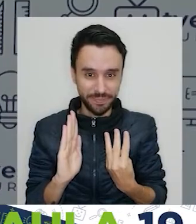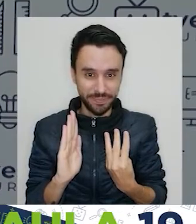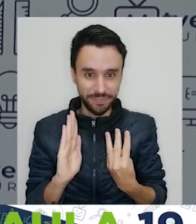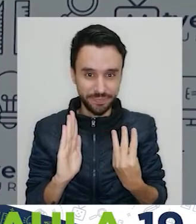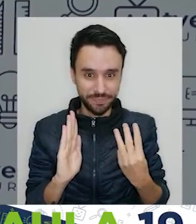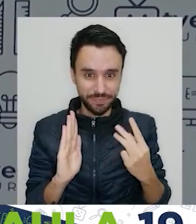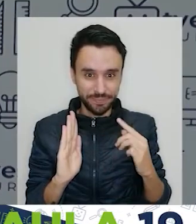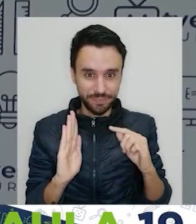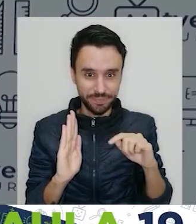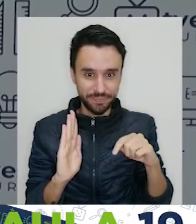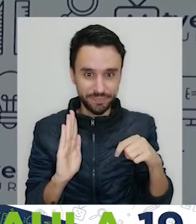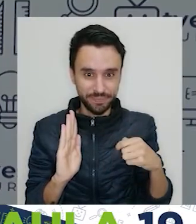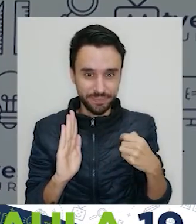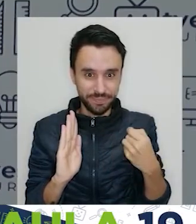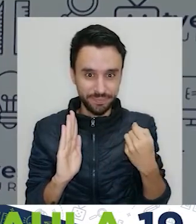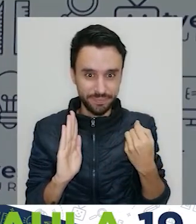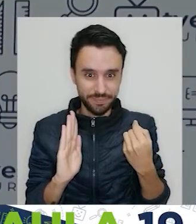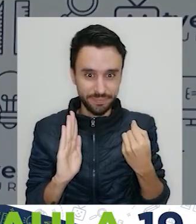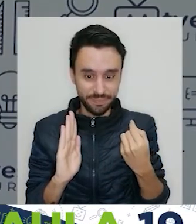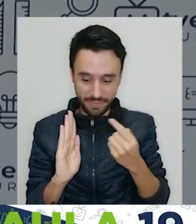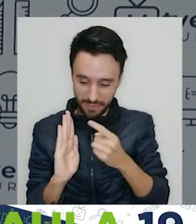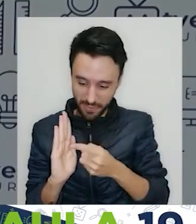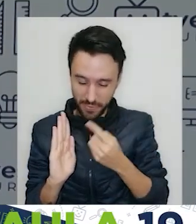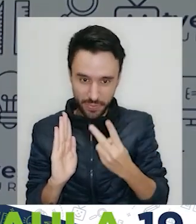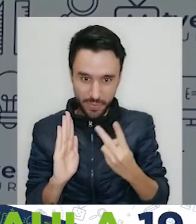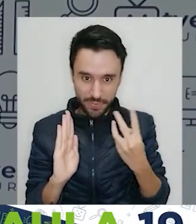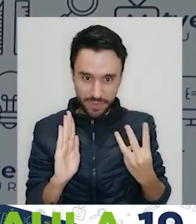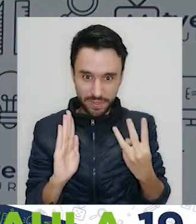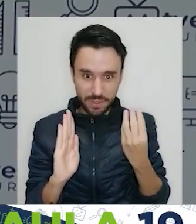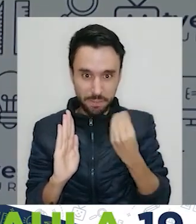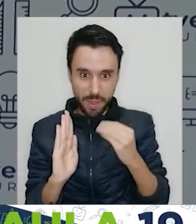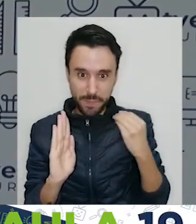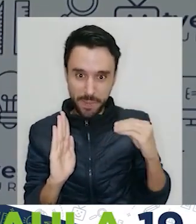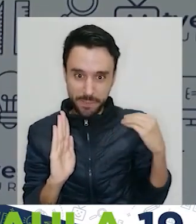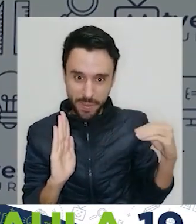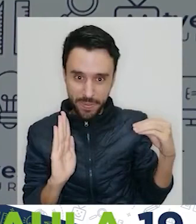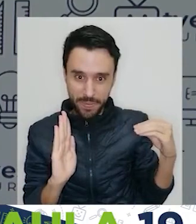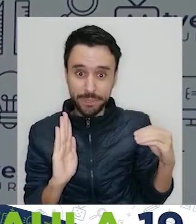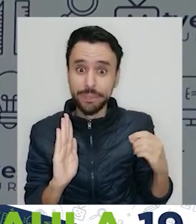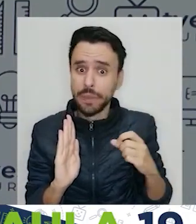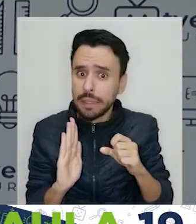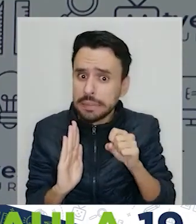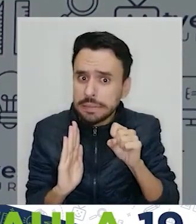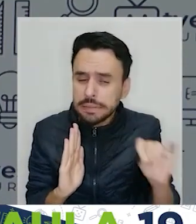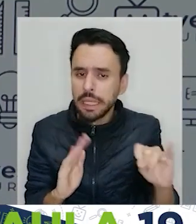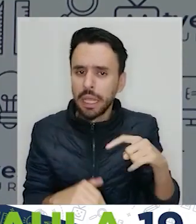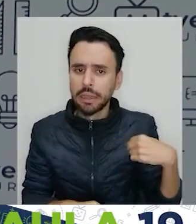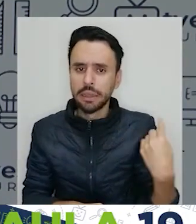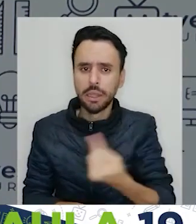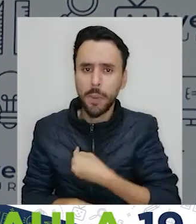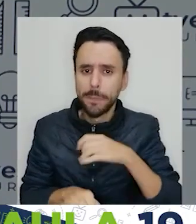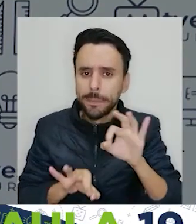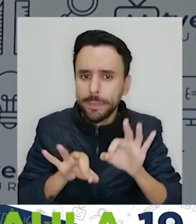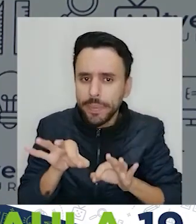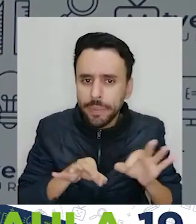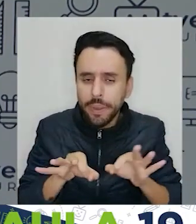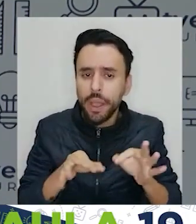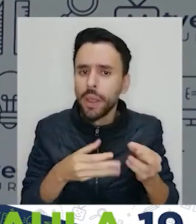3. 1, 2, 3. E agora, se nós estamos pensando em sequência?